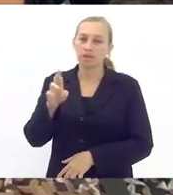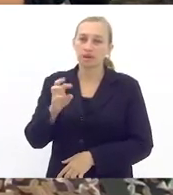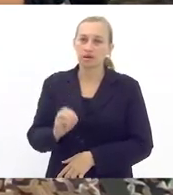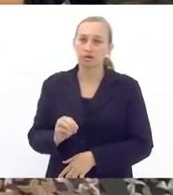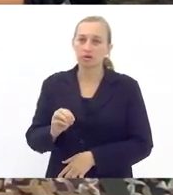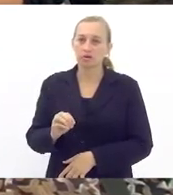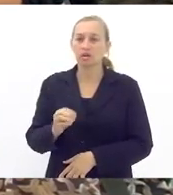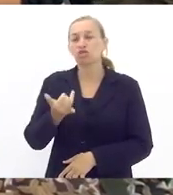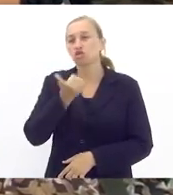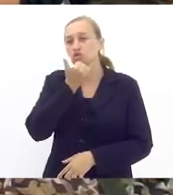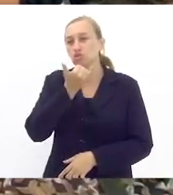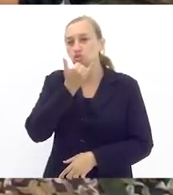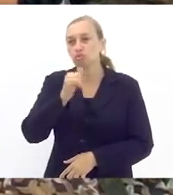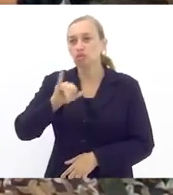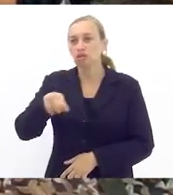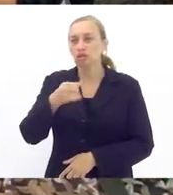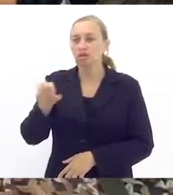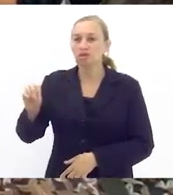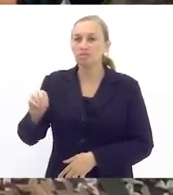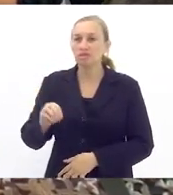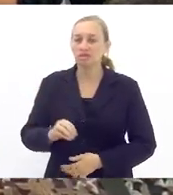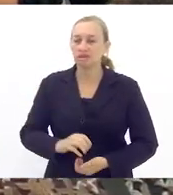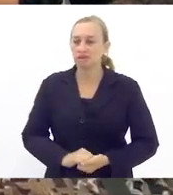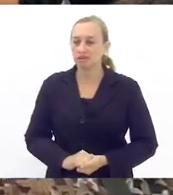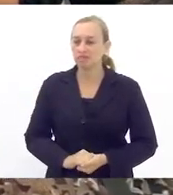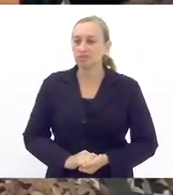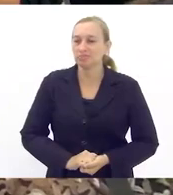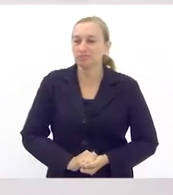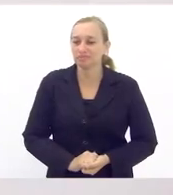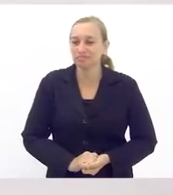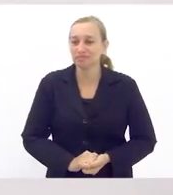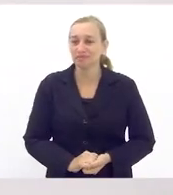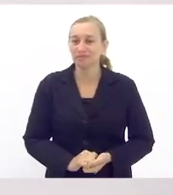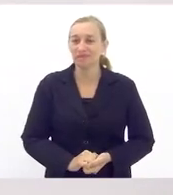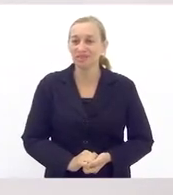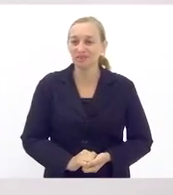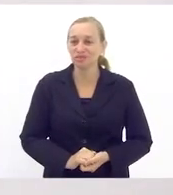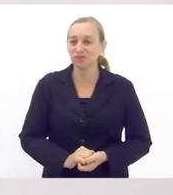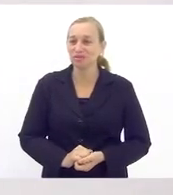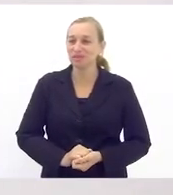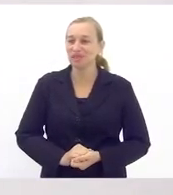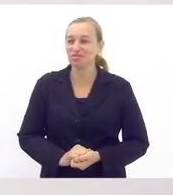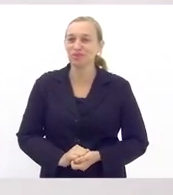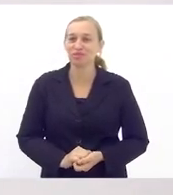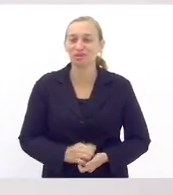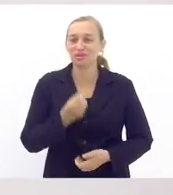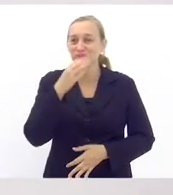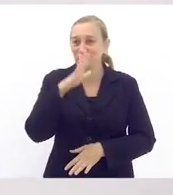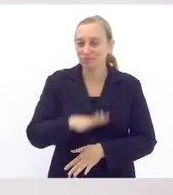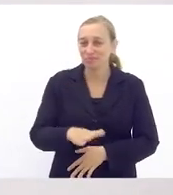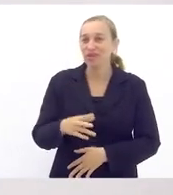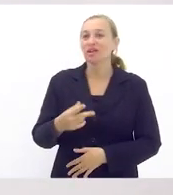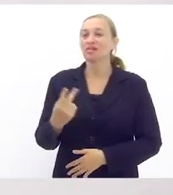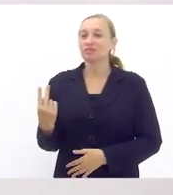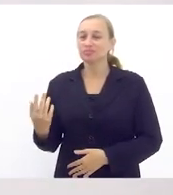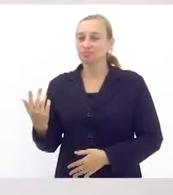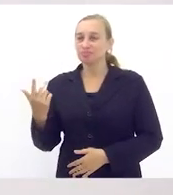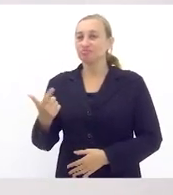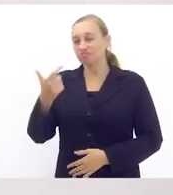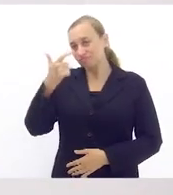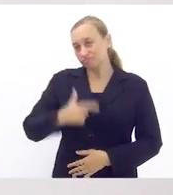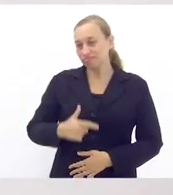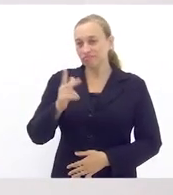João Obrigada boa tarde a todos eu sou professora da Martins Pena